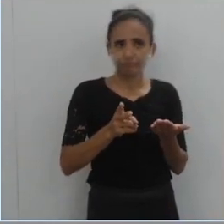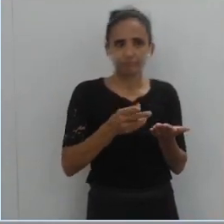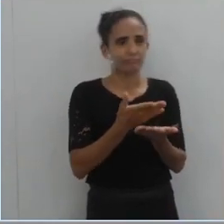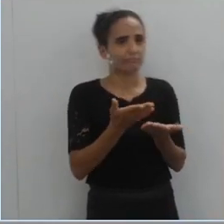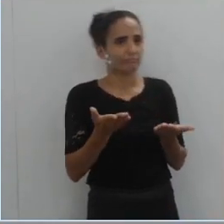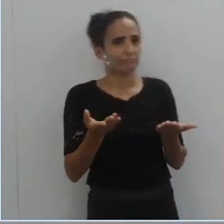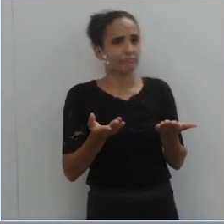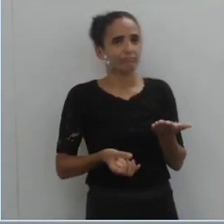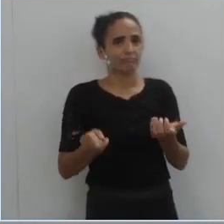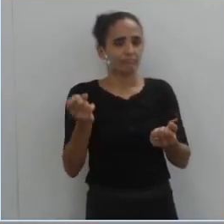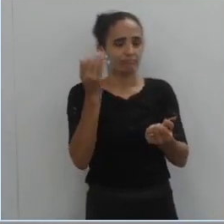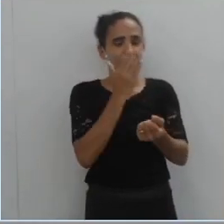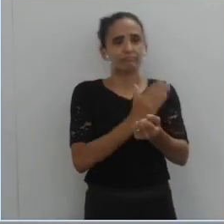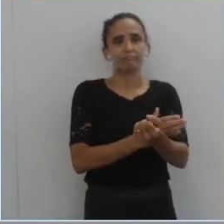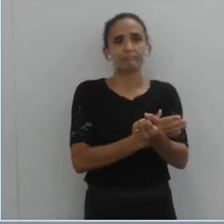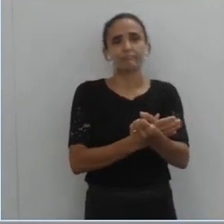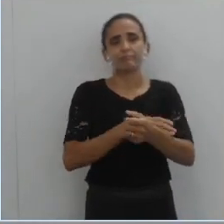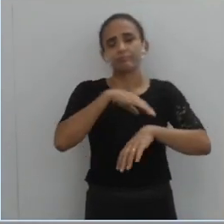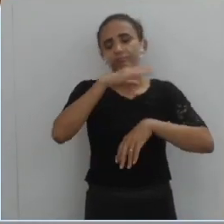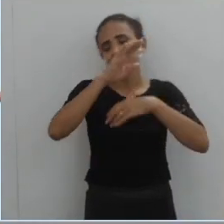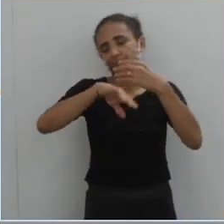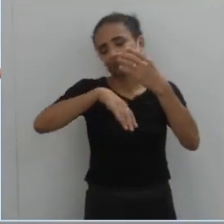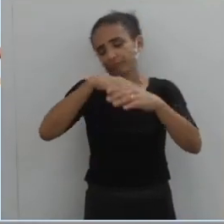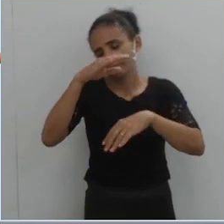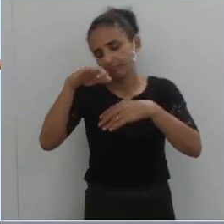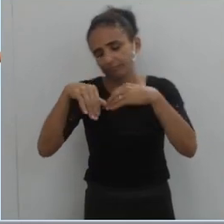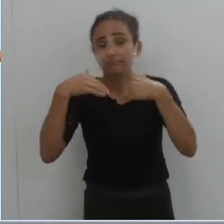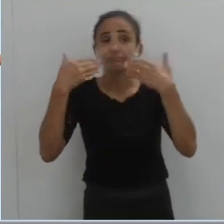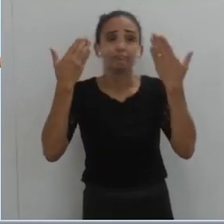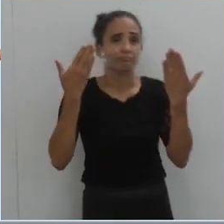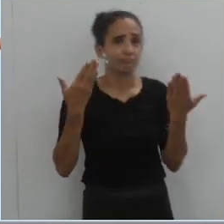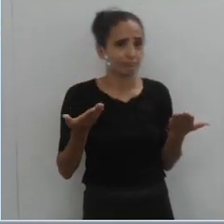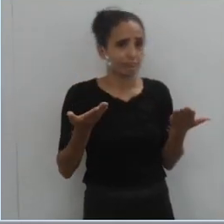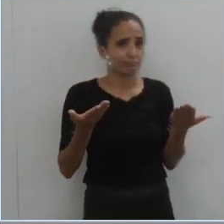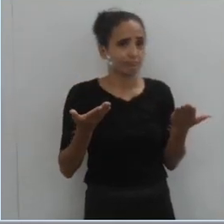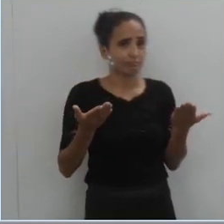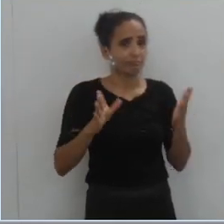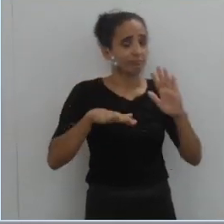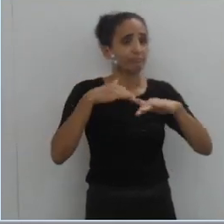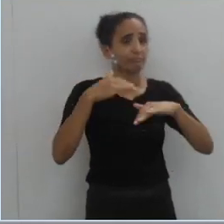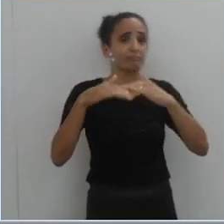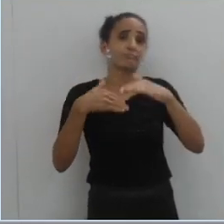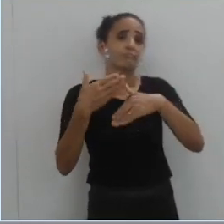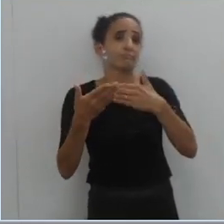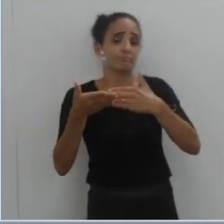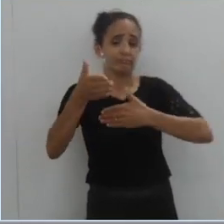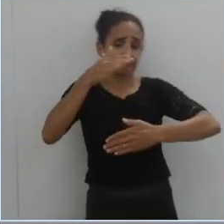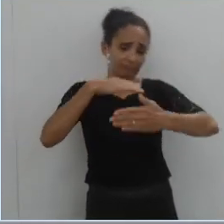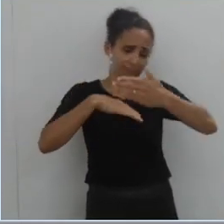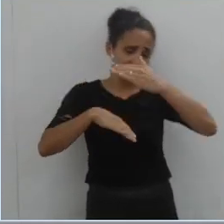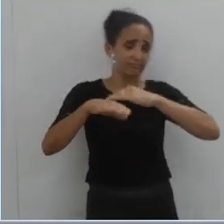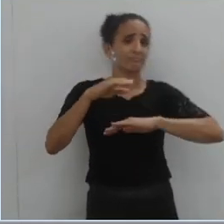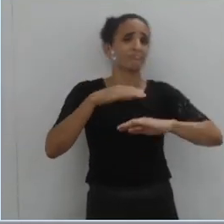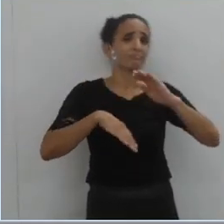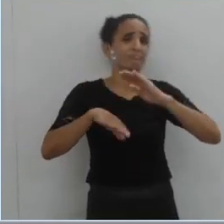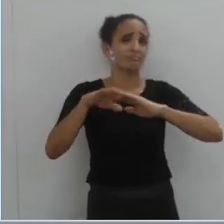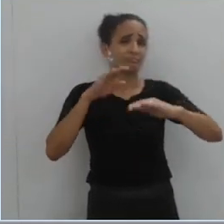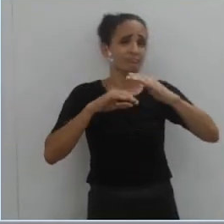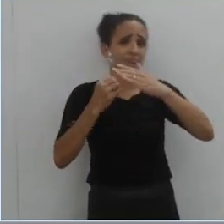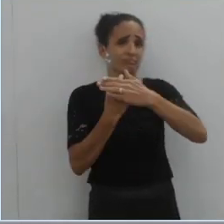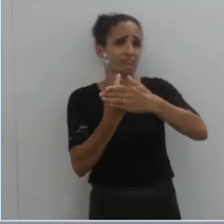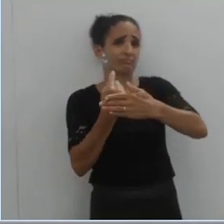Idade Média retrocede tudo, né? E vai retroceder por quê? Vai voltar lá para